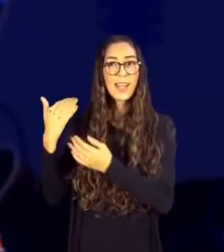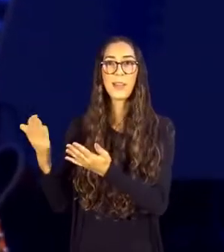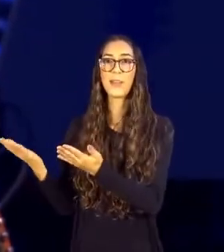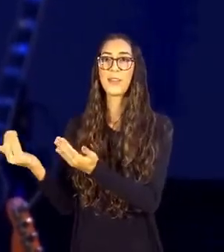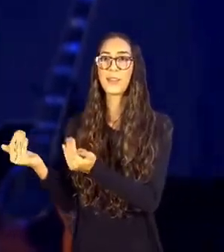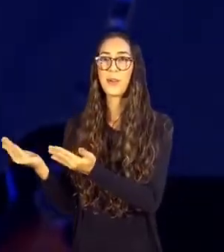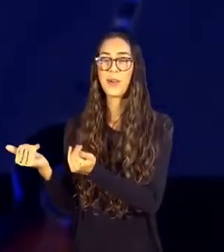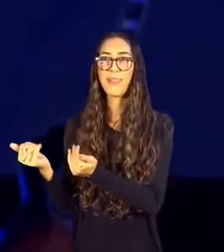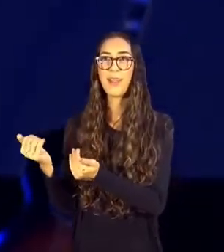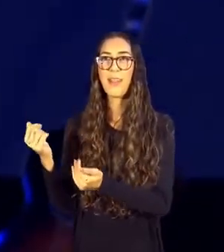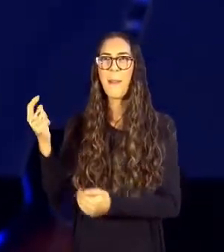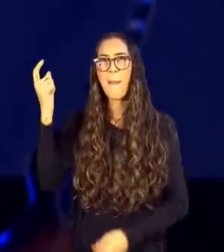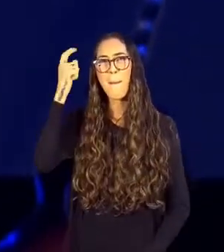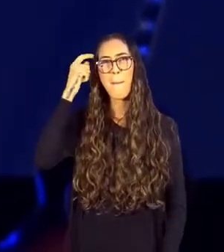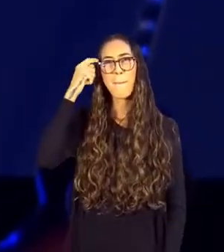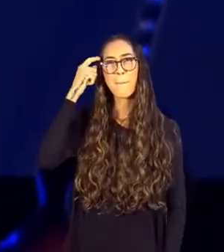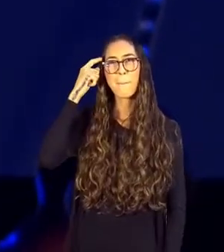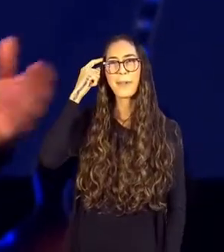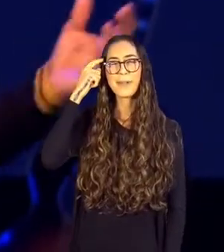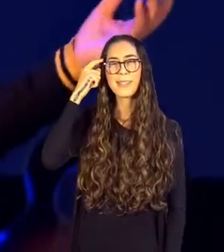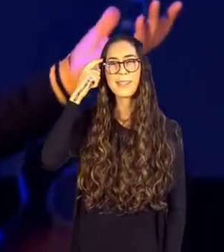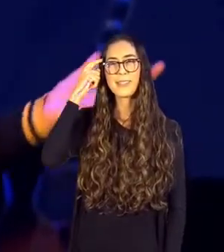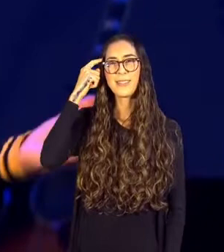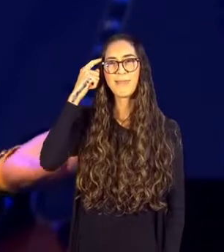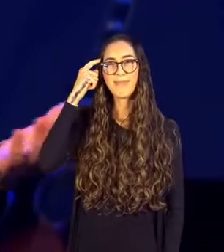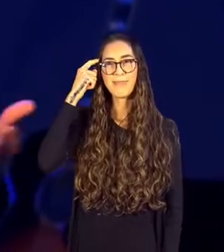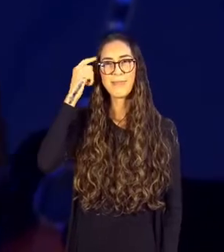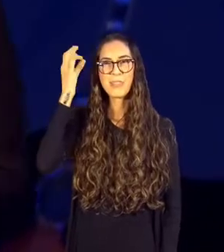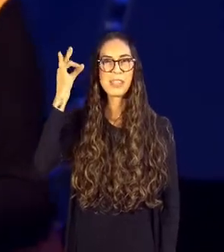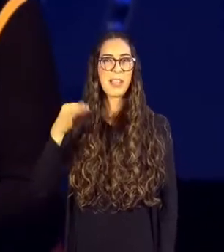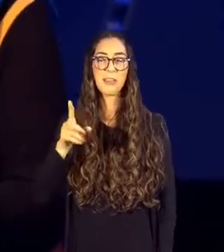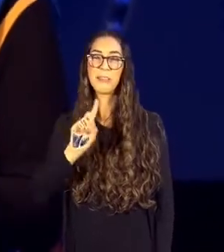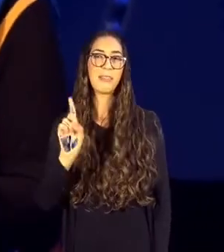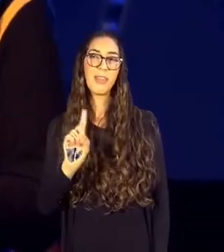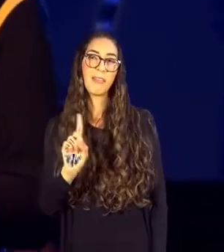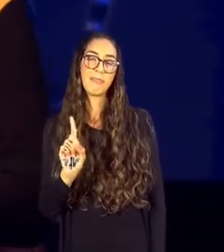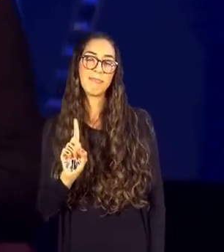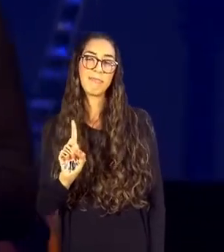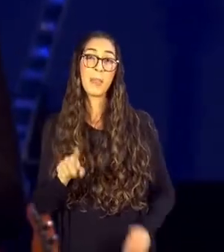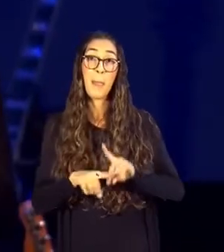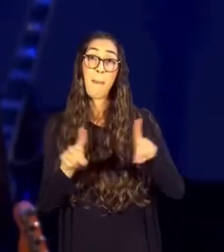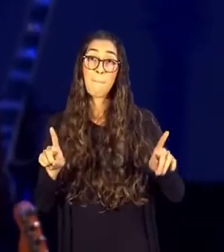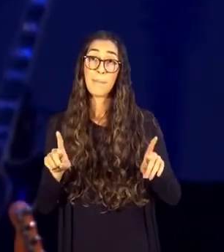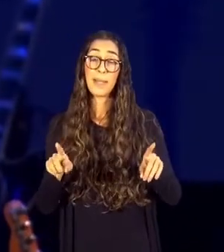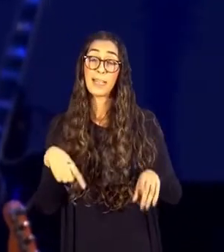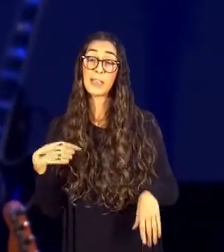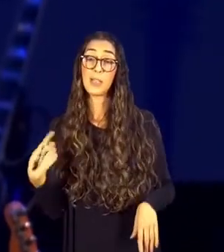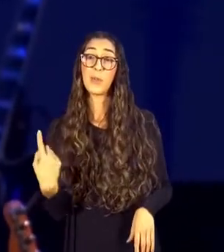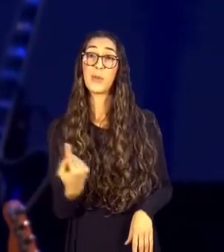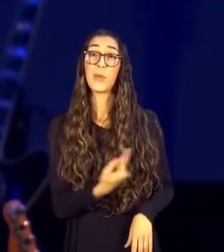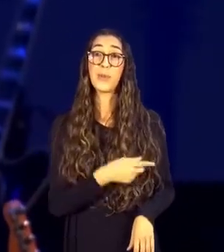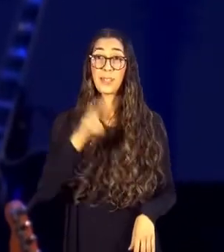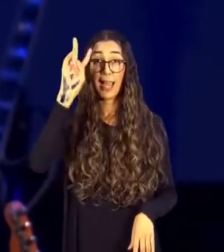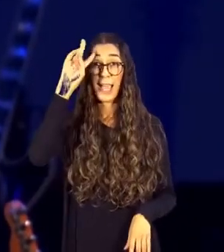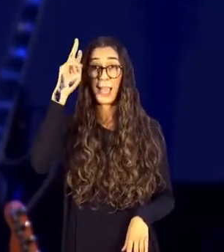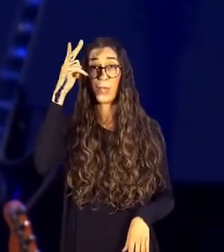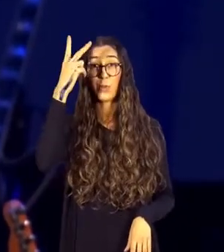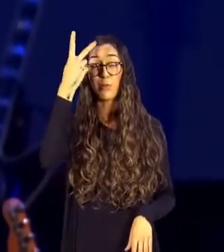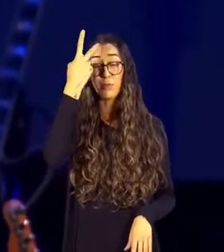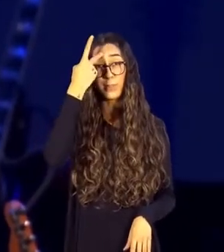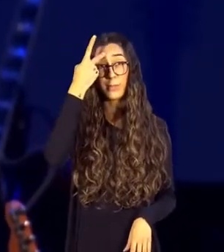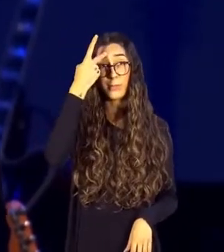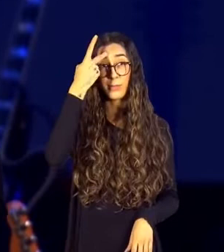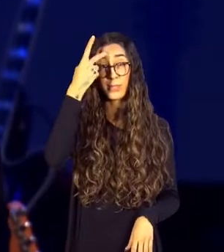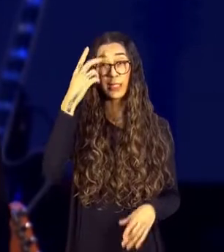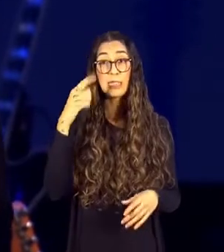você não pensa nas coisas. Mas quando a gente renova nossa mente através da palavra de Deus, você tem estrutura emocional para